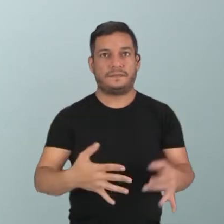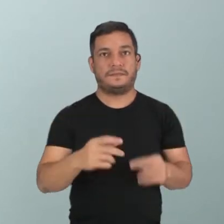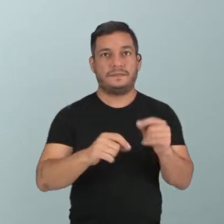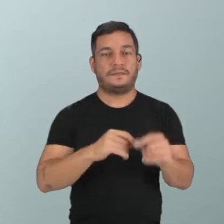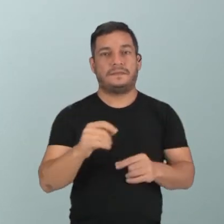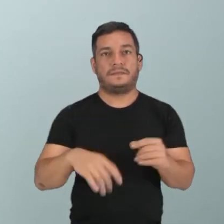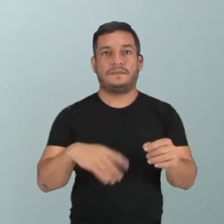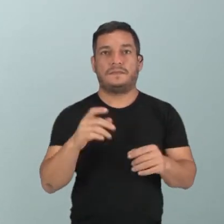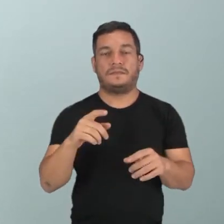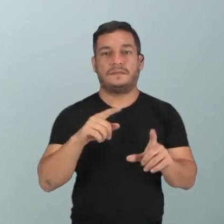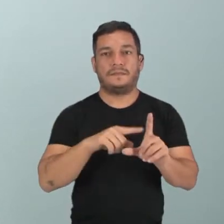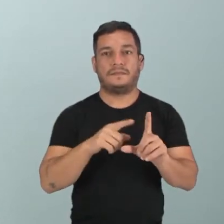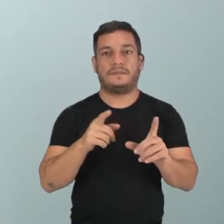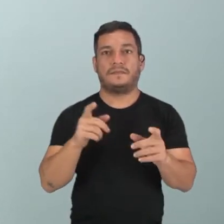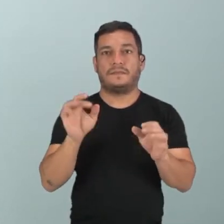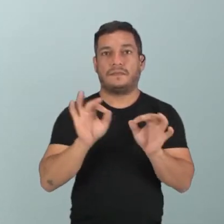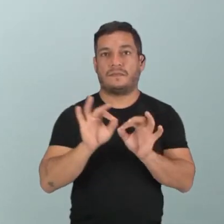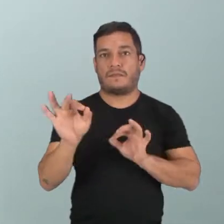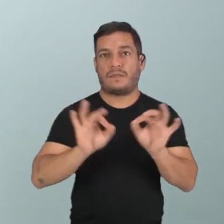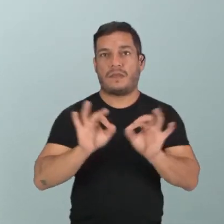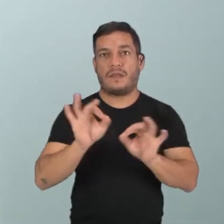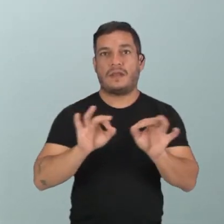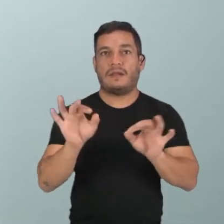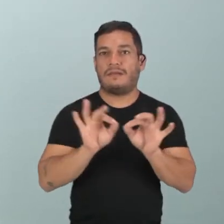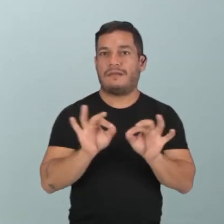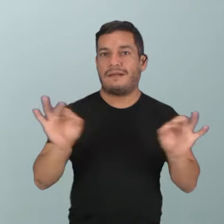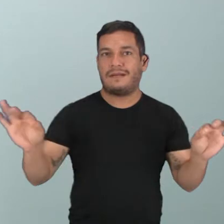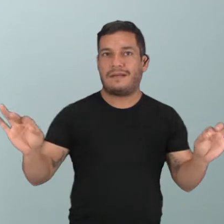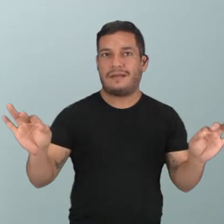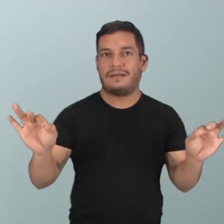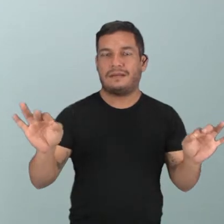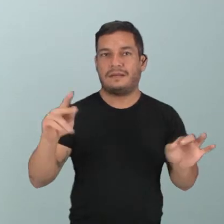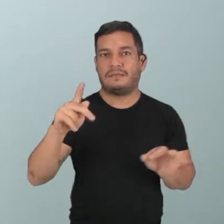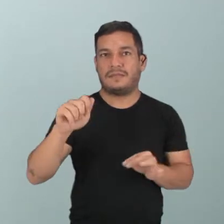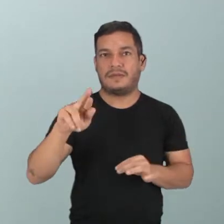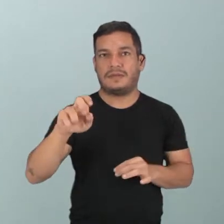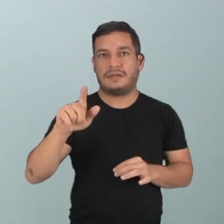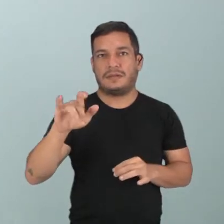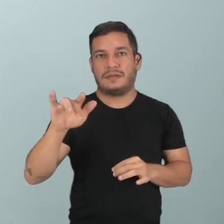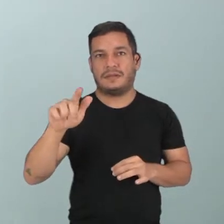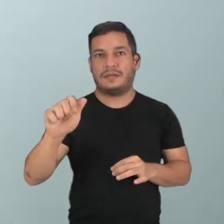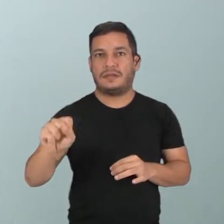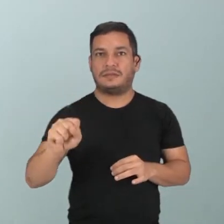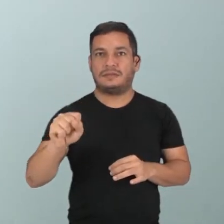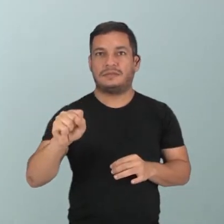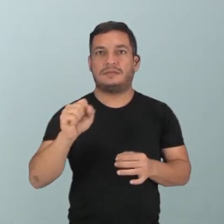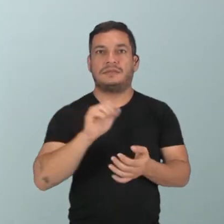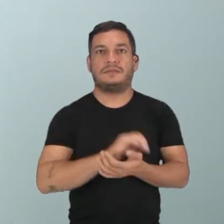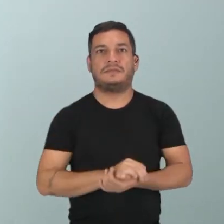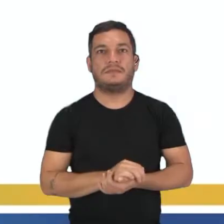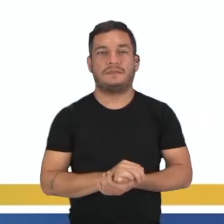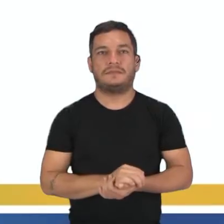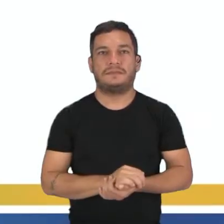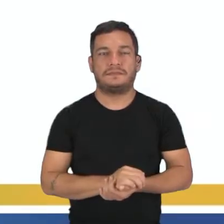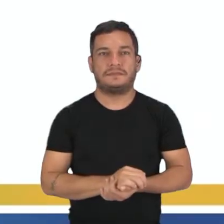ângulos formados por retas paralelas intersectadas por uma transversal. Então acompanhe comigo no slide.